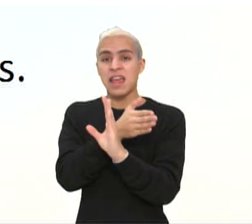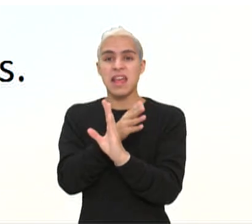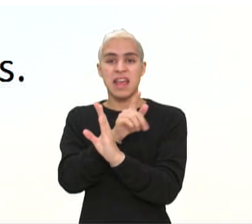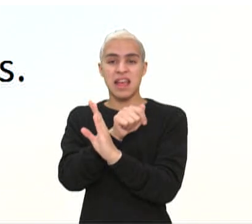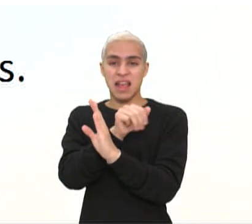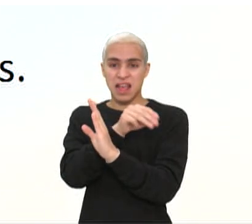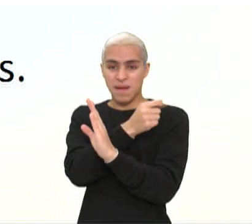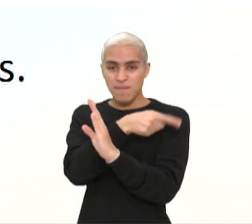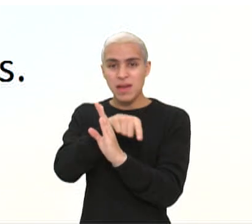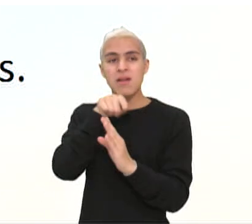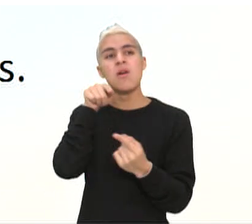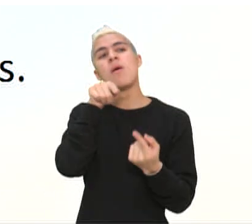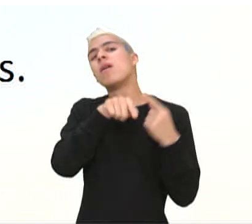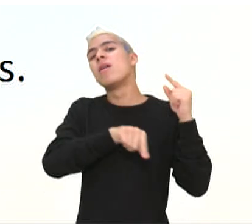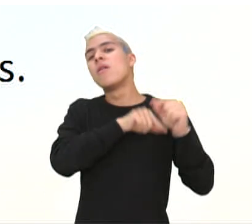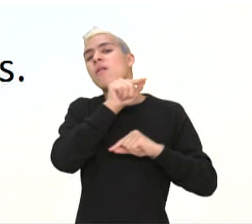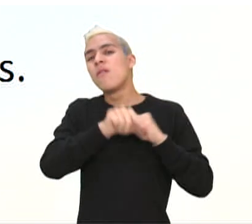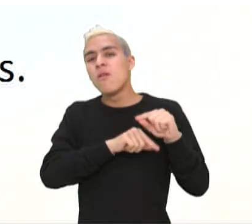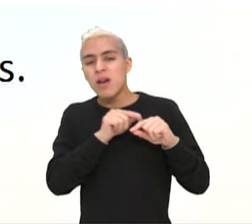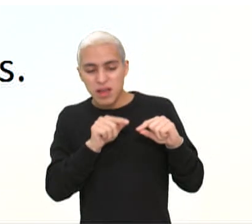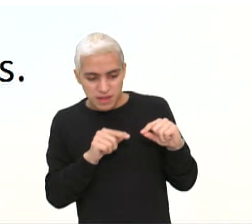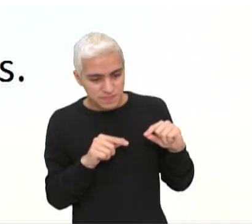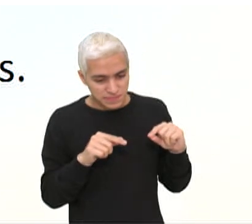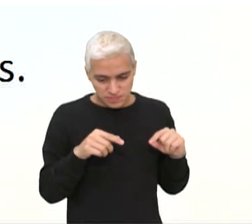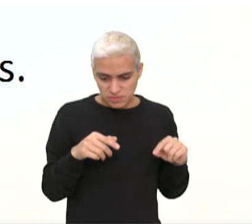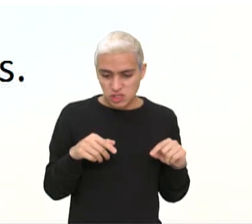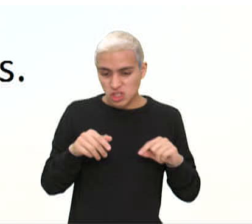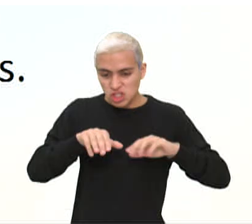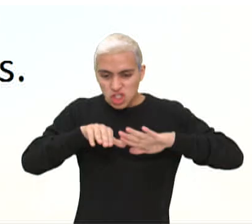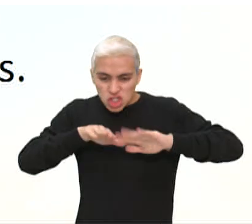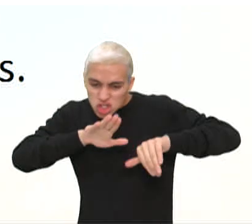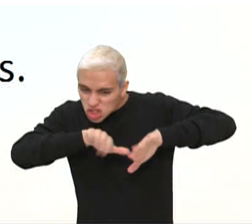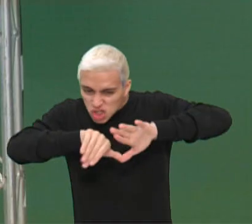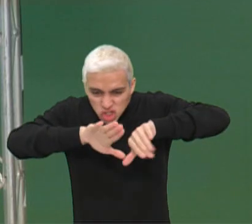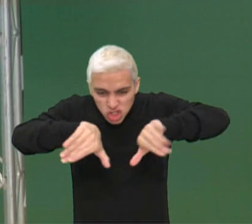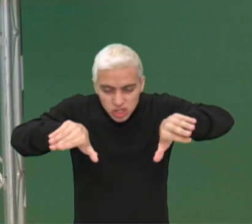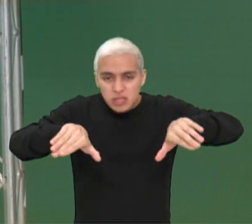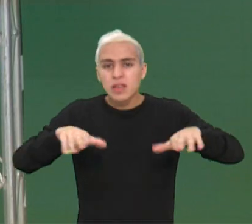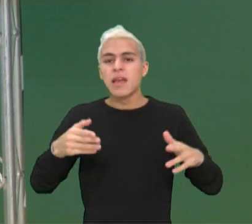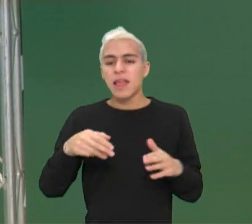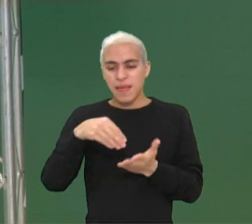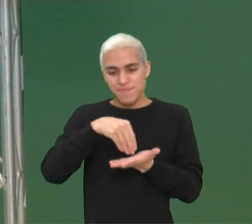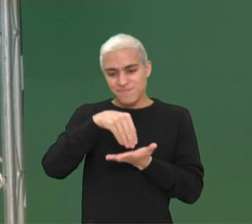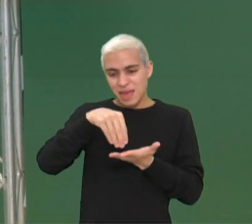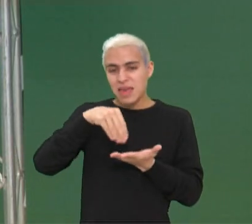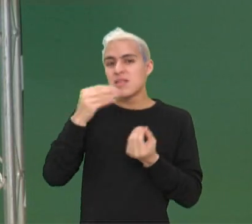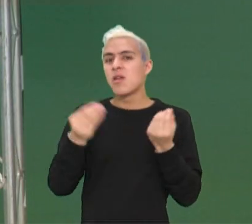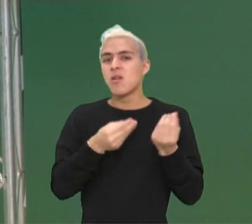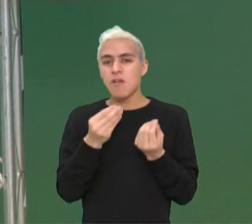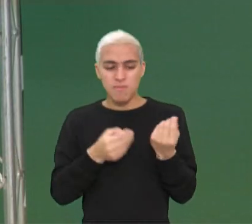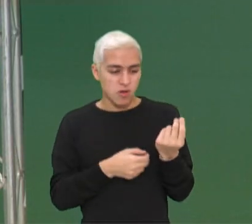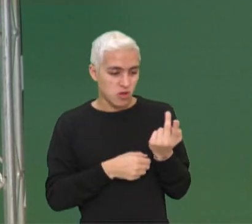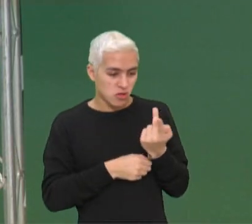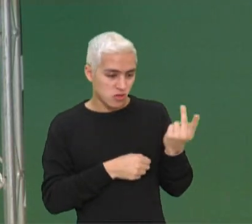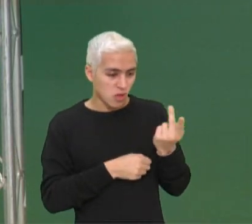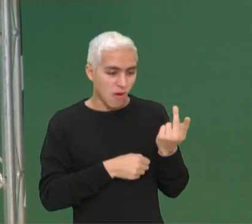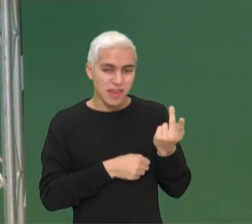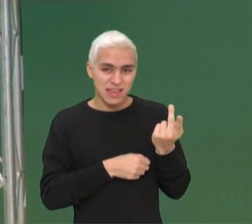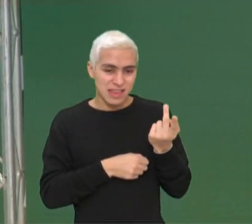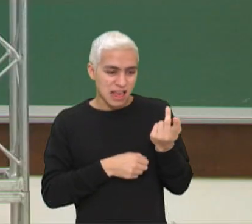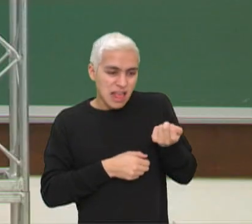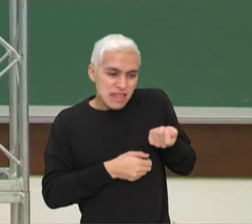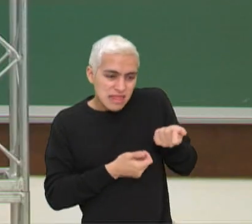O objetivo do jogo é conseguir tirar todas as suas peças do tabuleiro, sendo que para mover as peças são jogados dois dados de seis